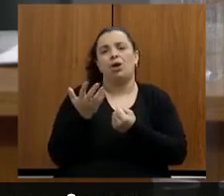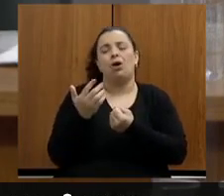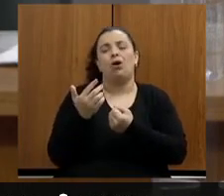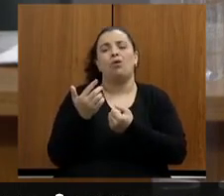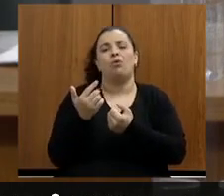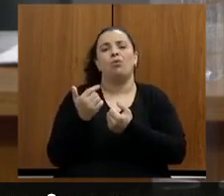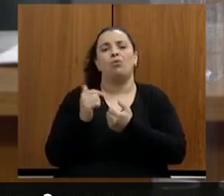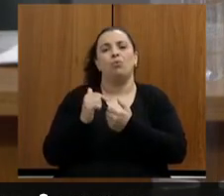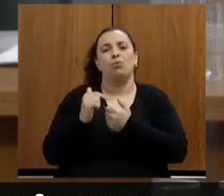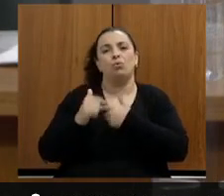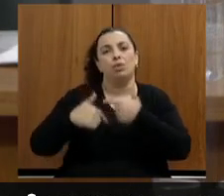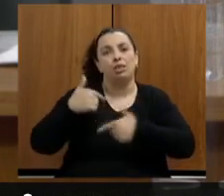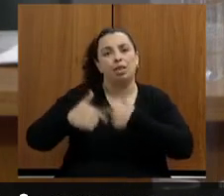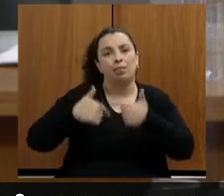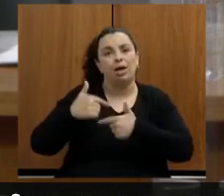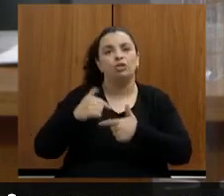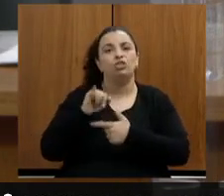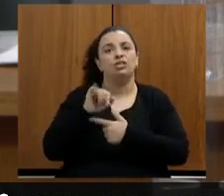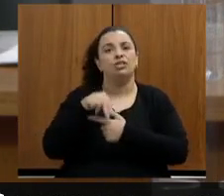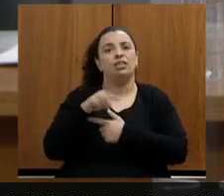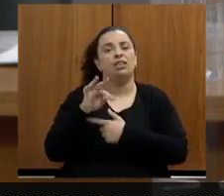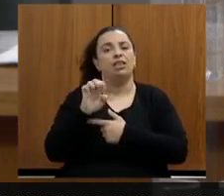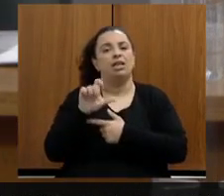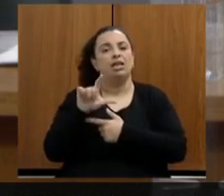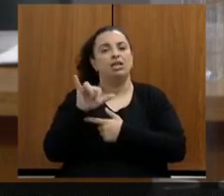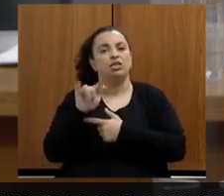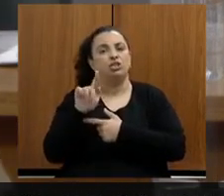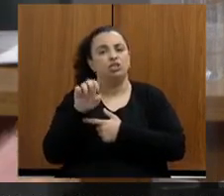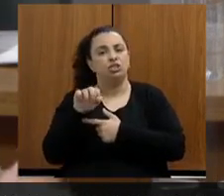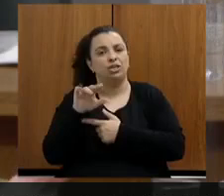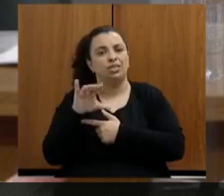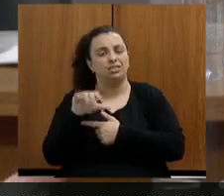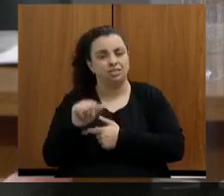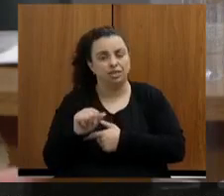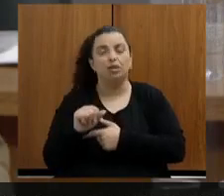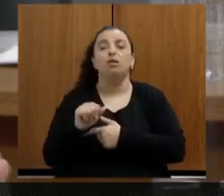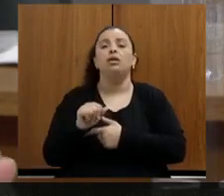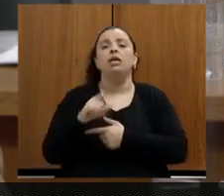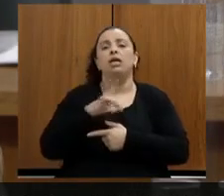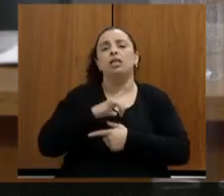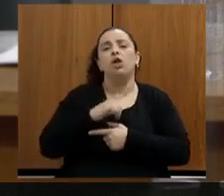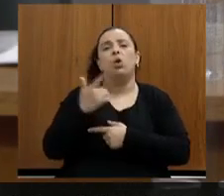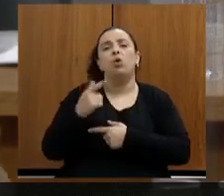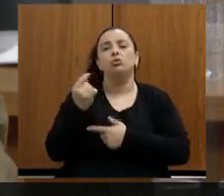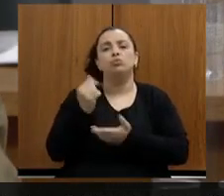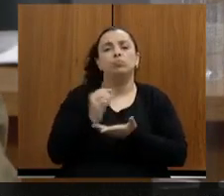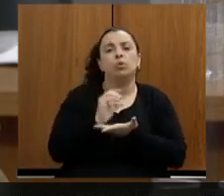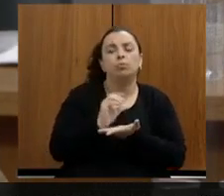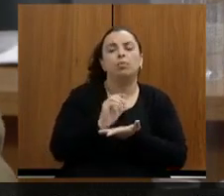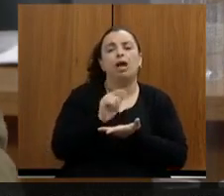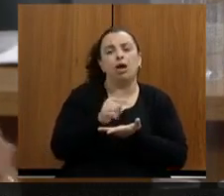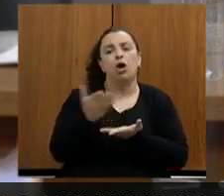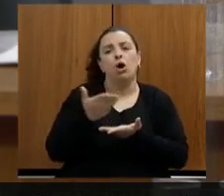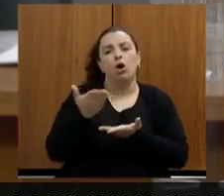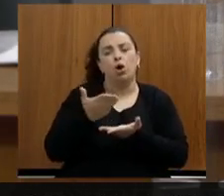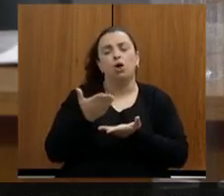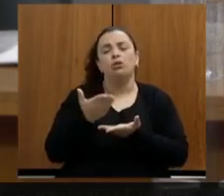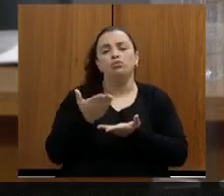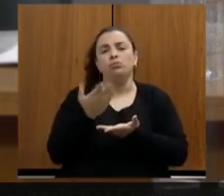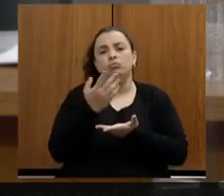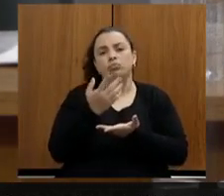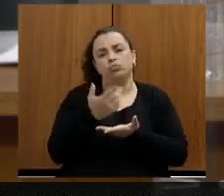outros equipamentos nós temo o dado fortalecer também em capital agora já nesse nesse último ano então de